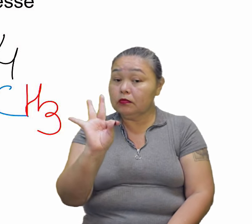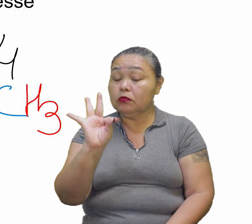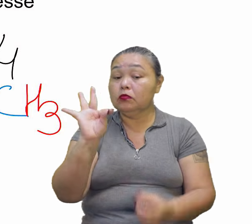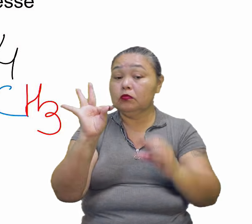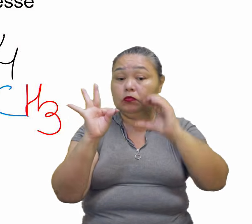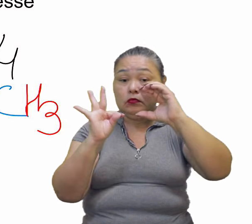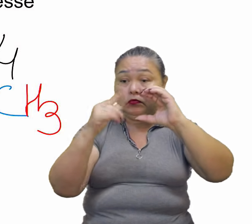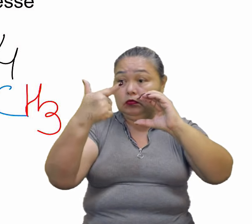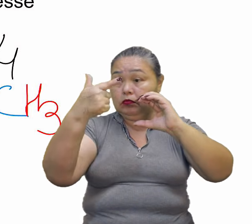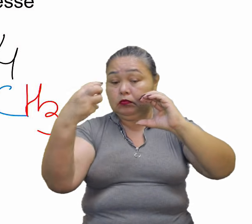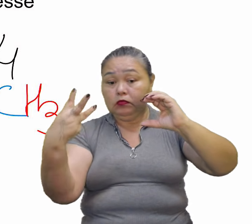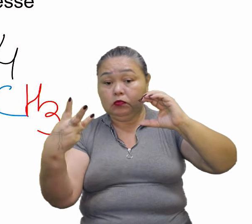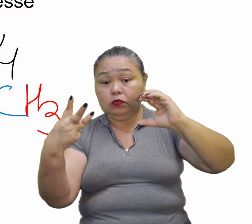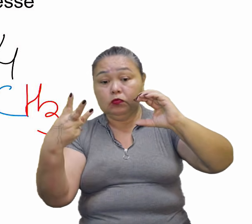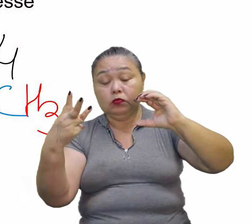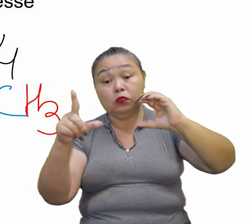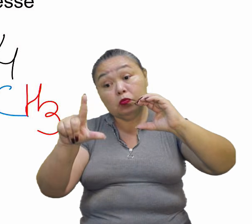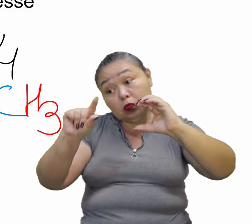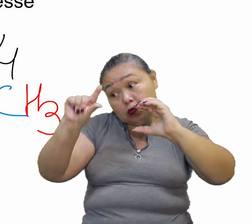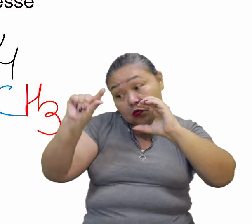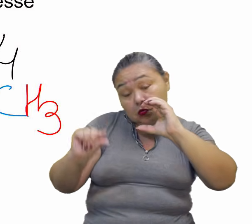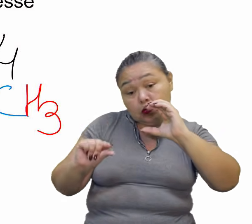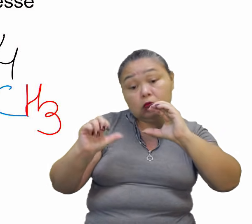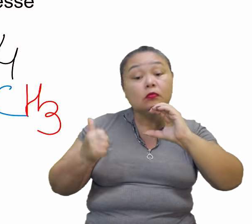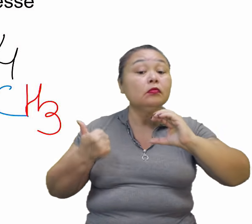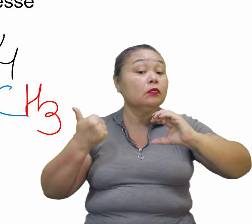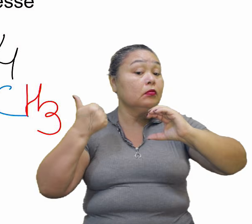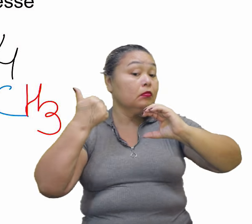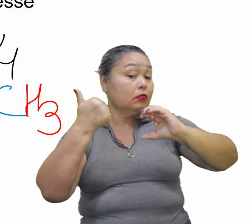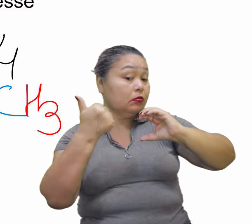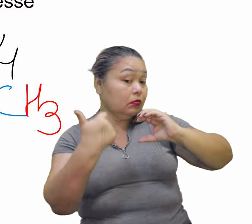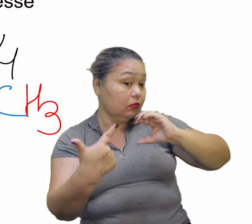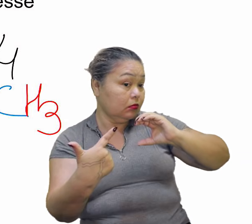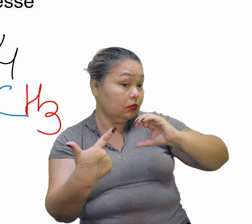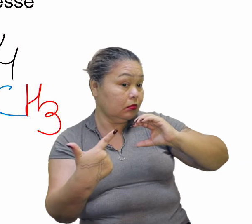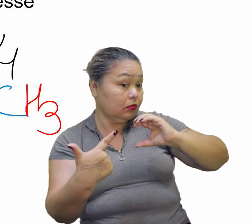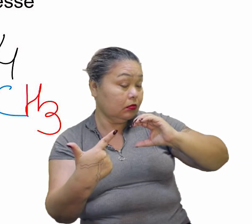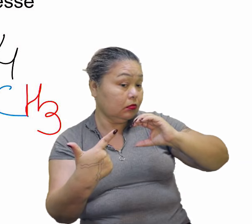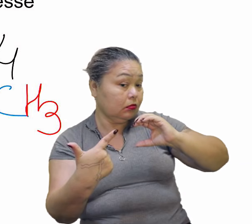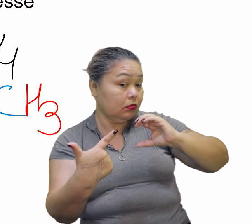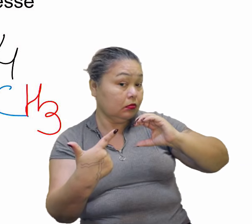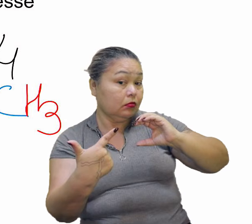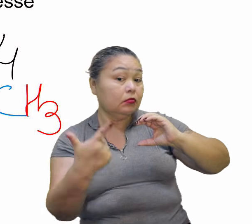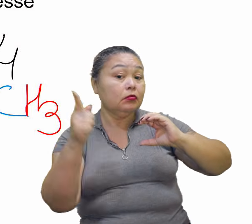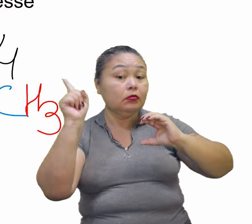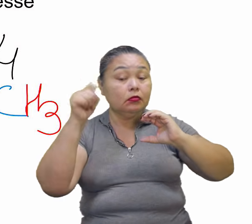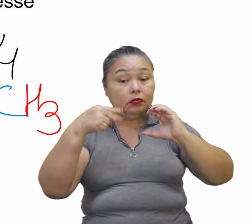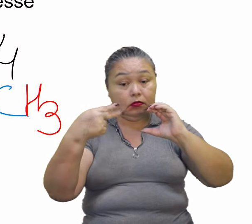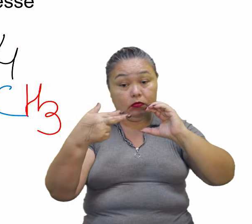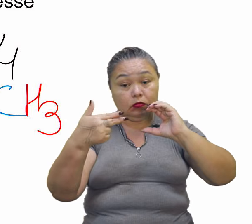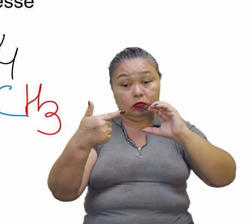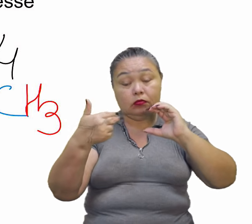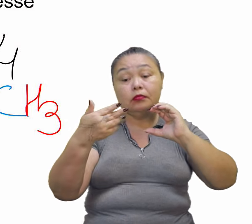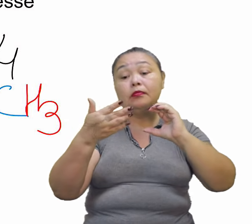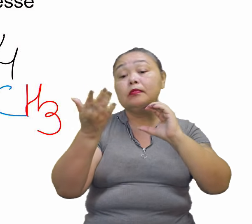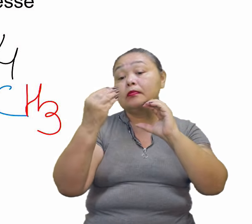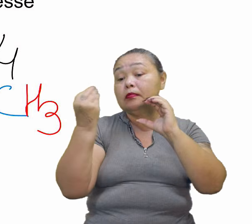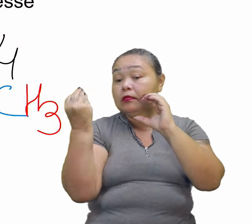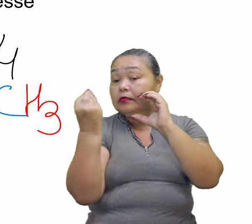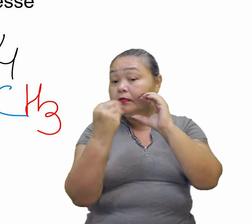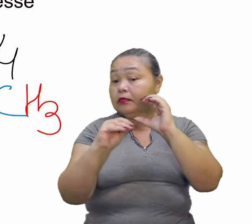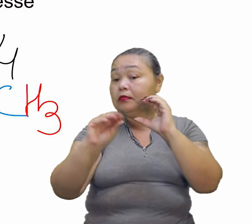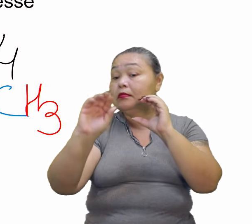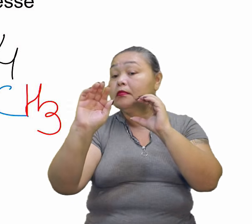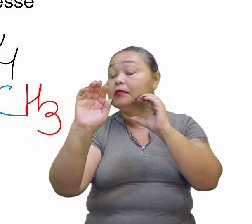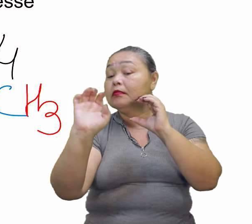entre 2 e 3, eu escolho o menor número, que seria o 2. Como é ligação dupla, o infixo